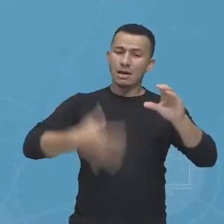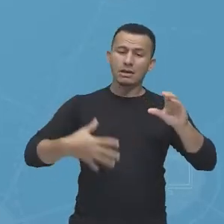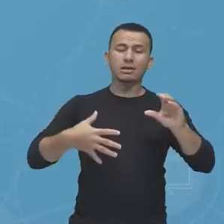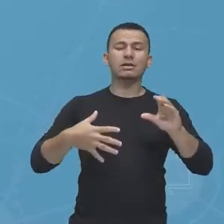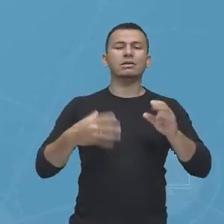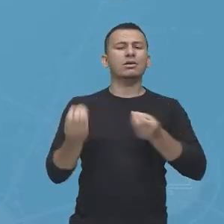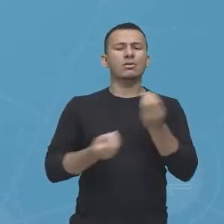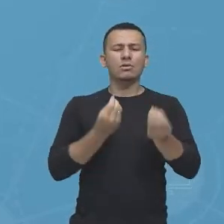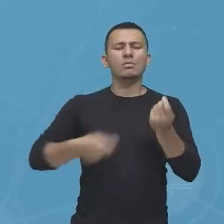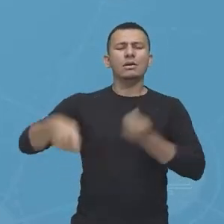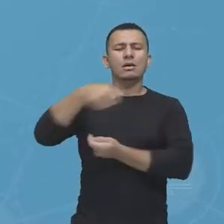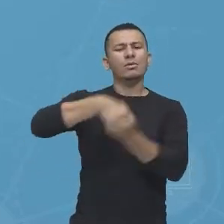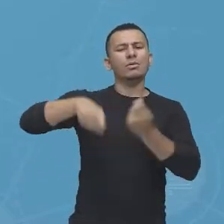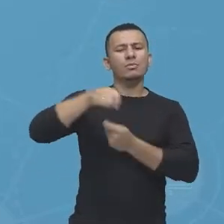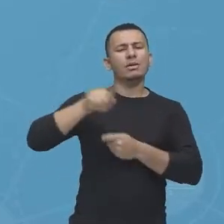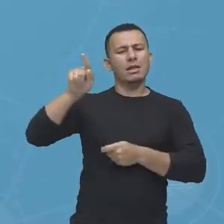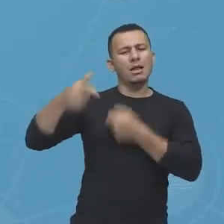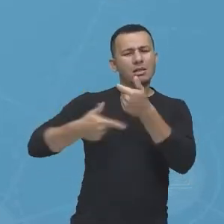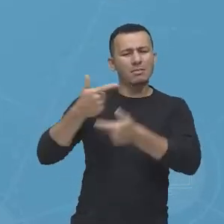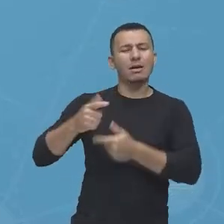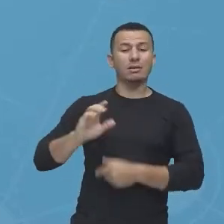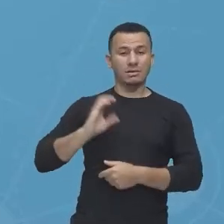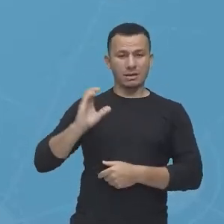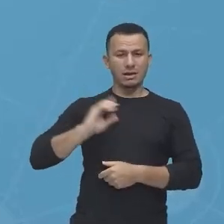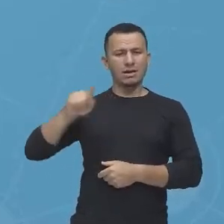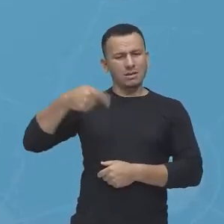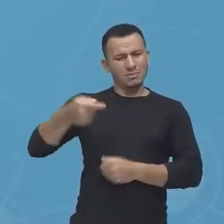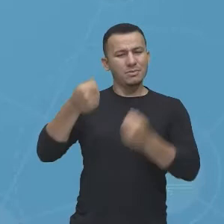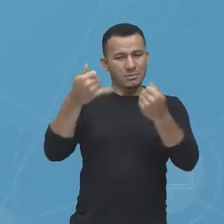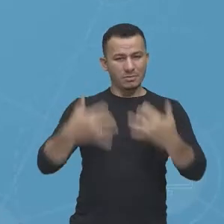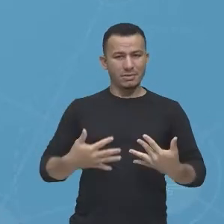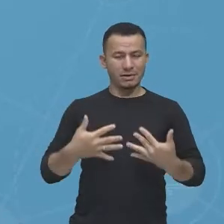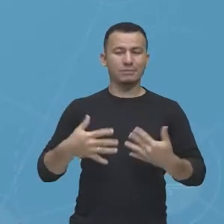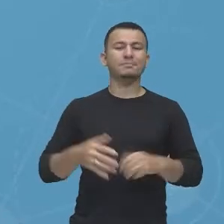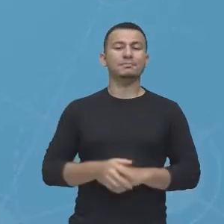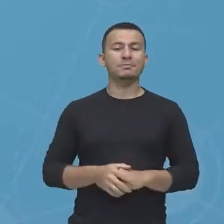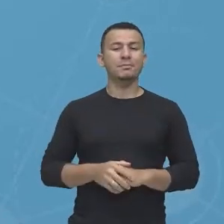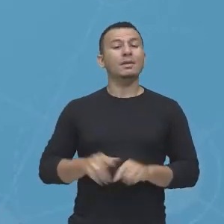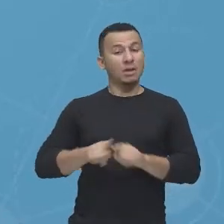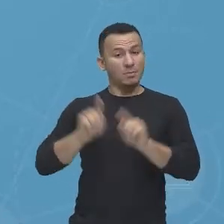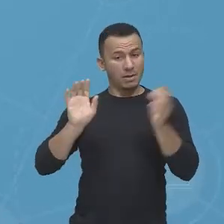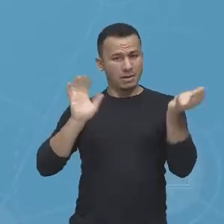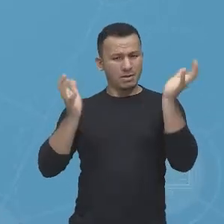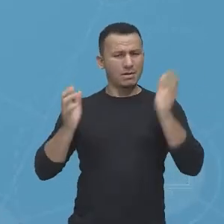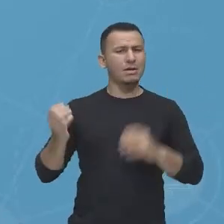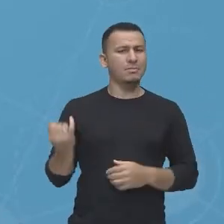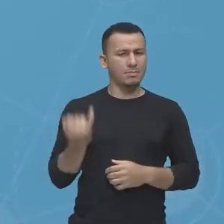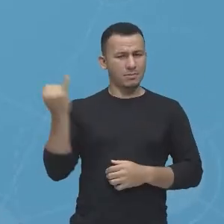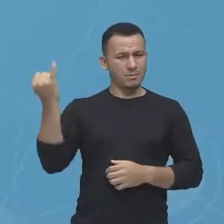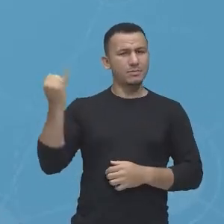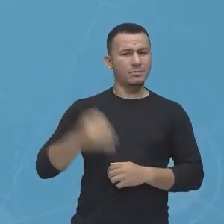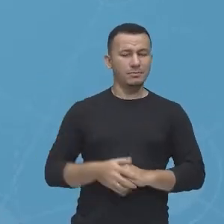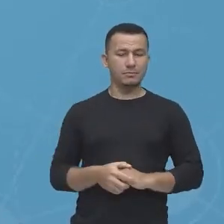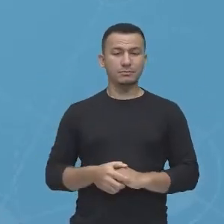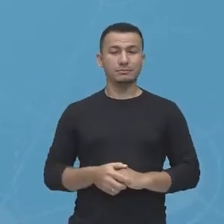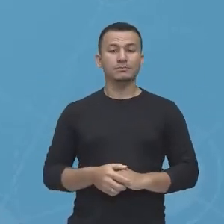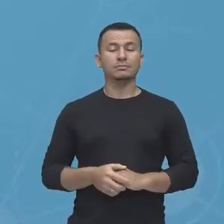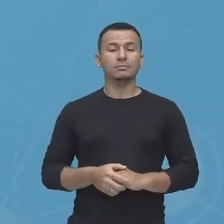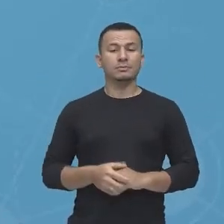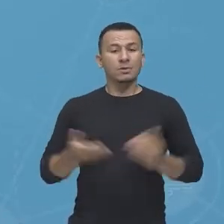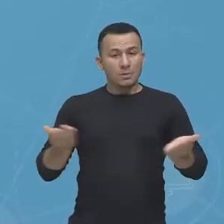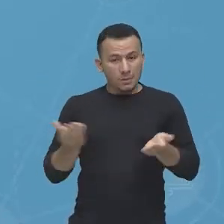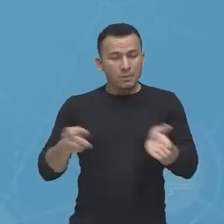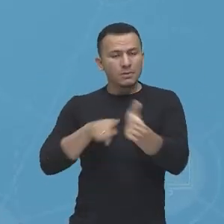de economia do Canadá. A gente vai já entender isso daqui a pouco, como o clima é importante lá para eles também, ok? O que a gente vai verificar nessa